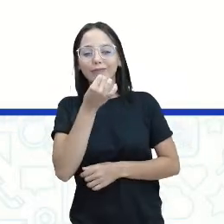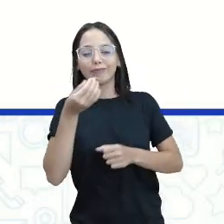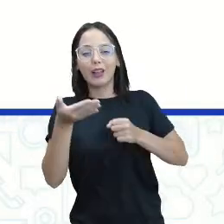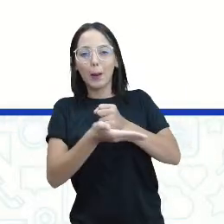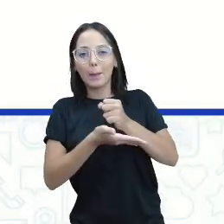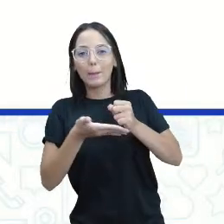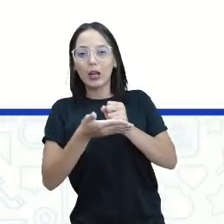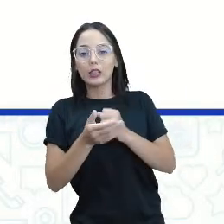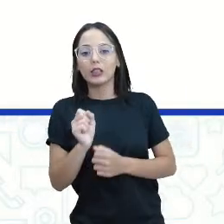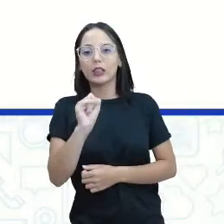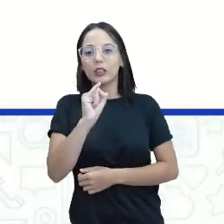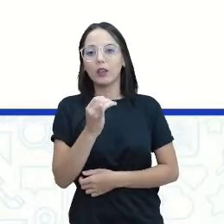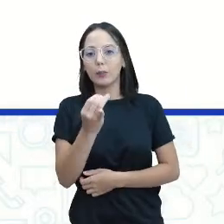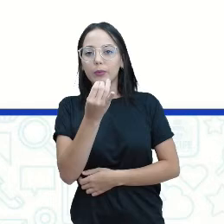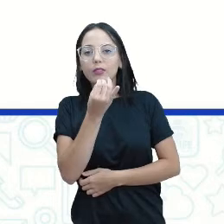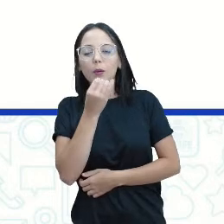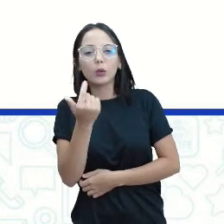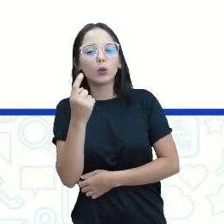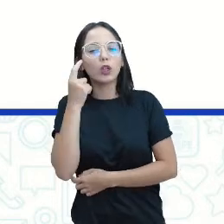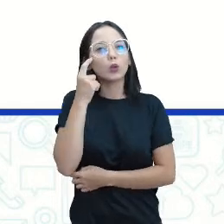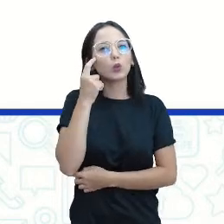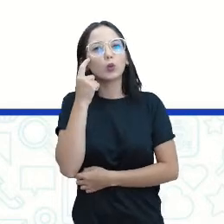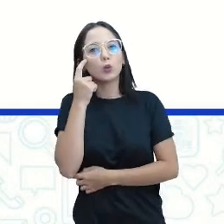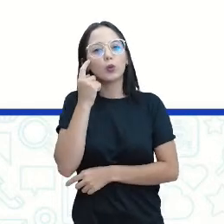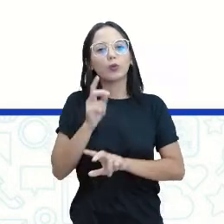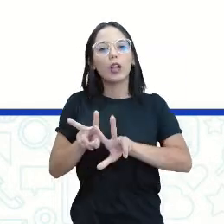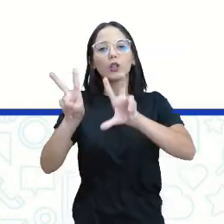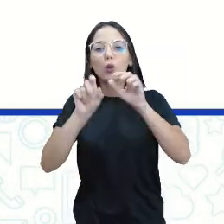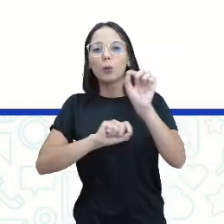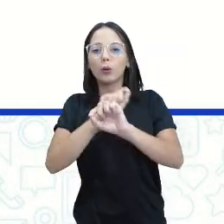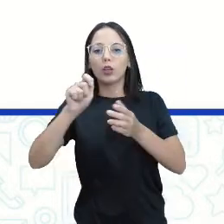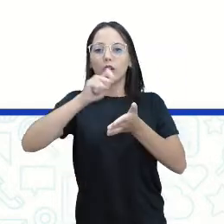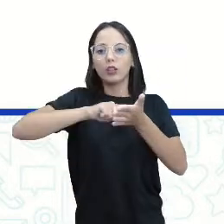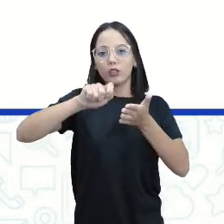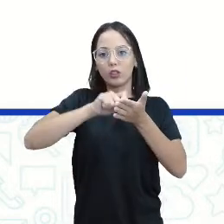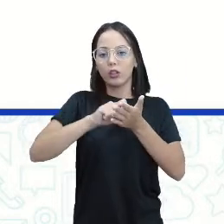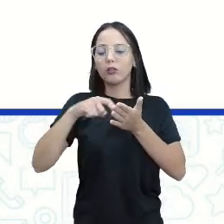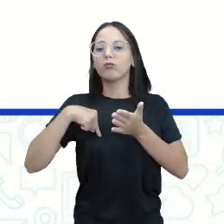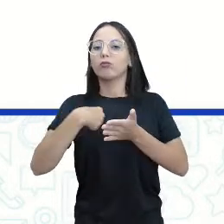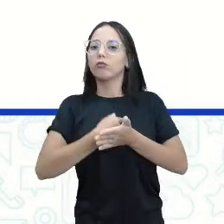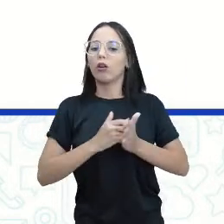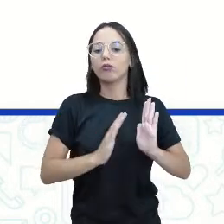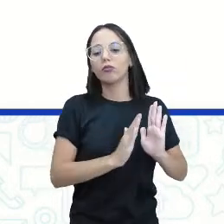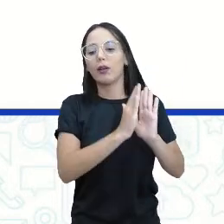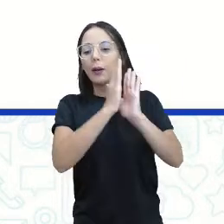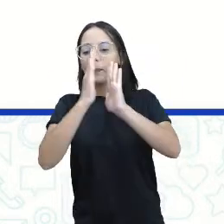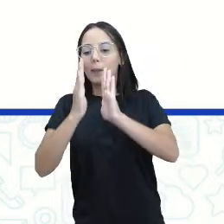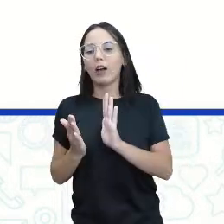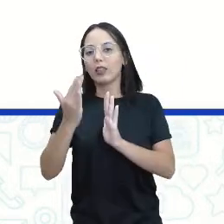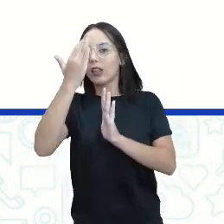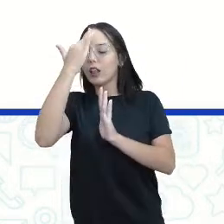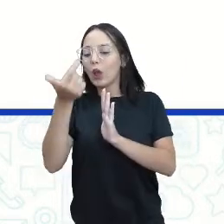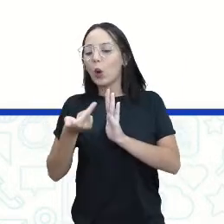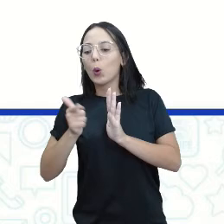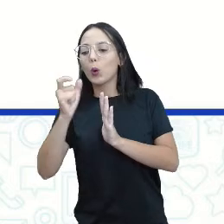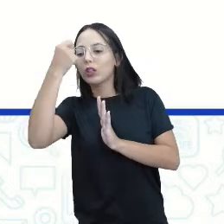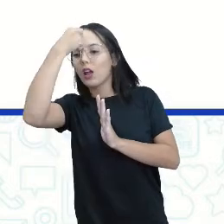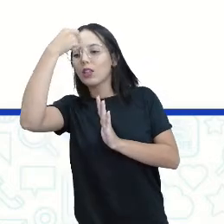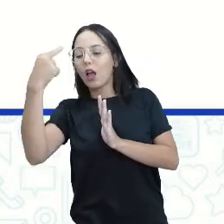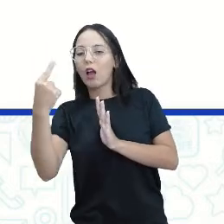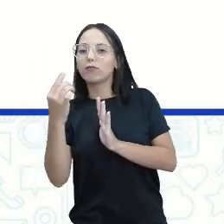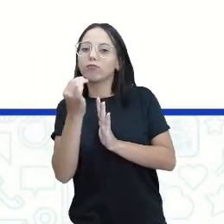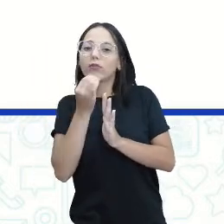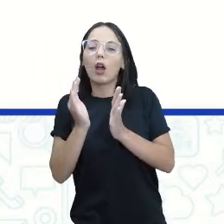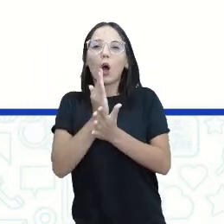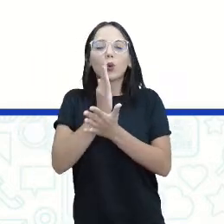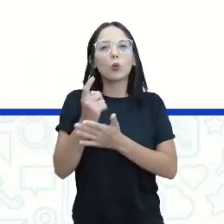noção. Se não há dúvida sobre isso que está escrito aqui, a gente passa a compreender as outras ideias, tá certo? Então,